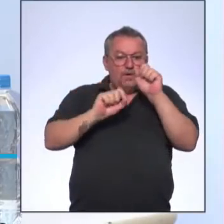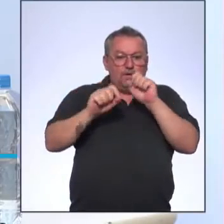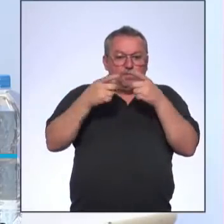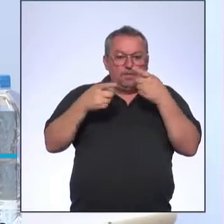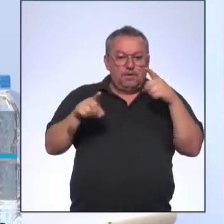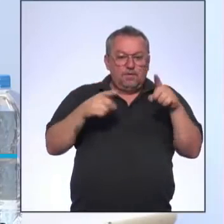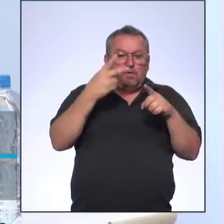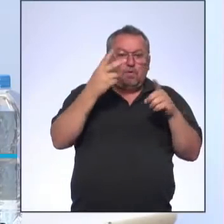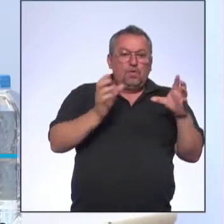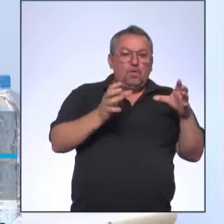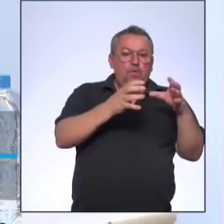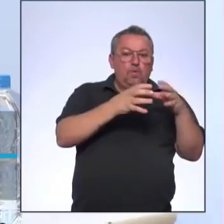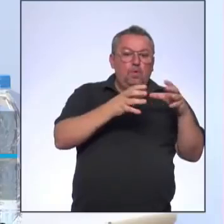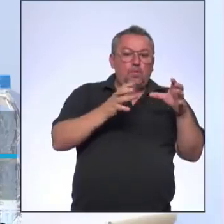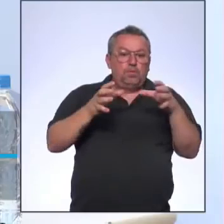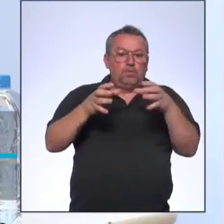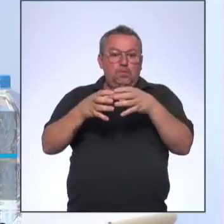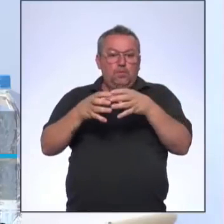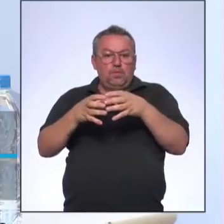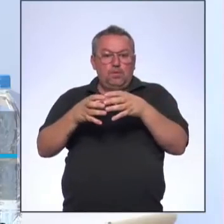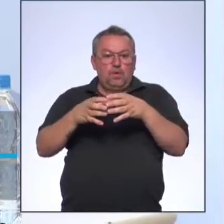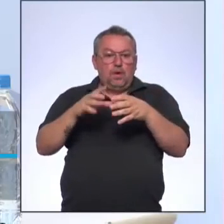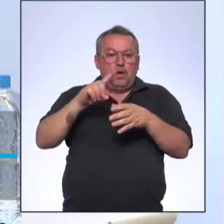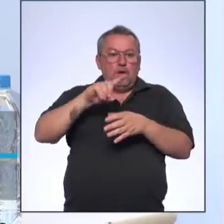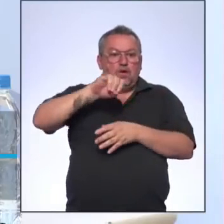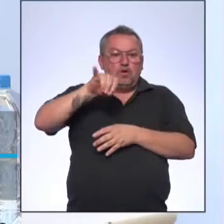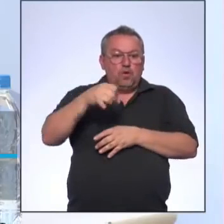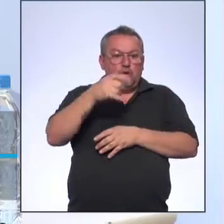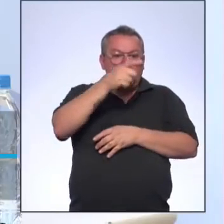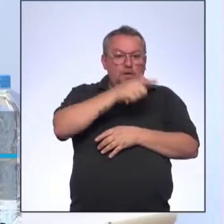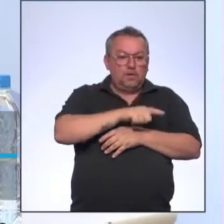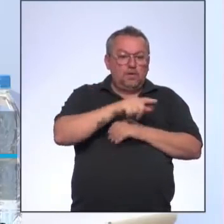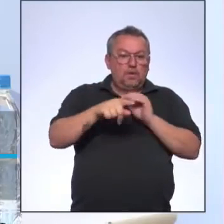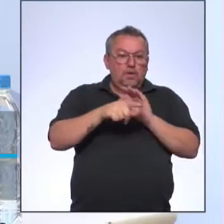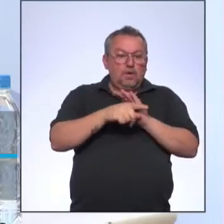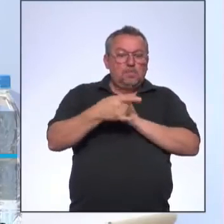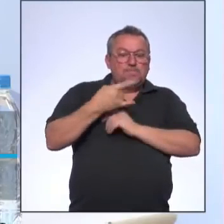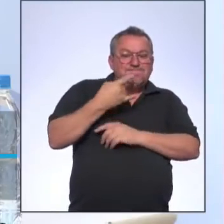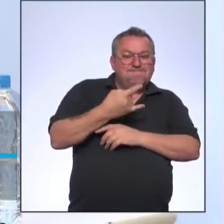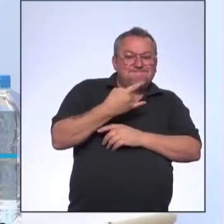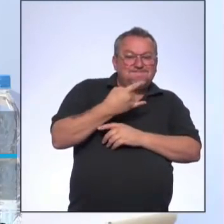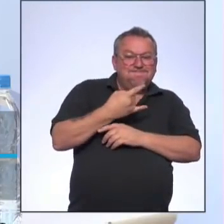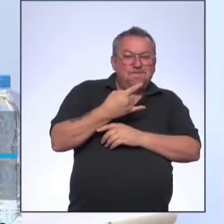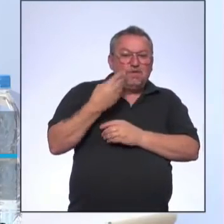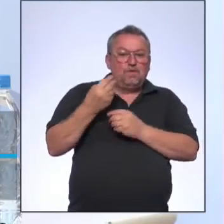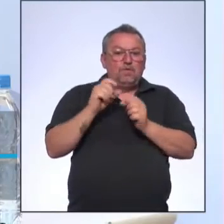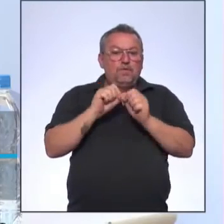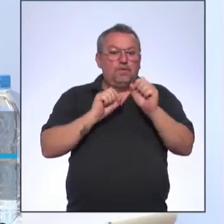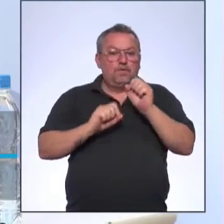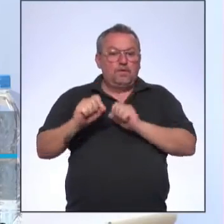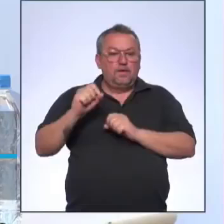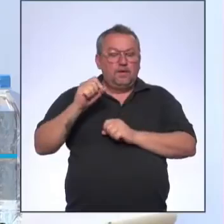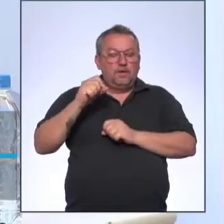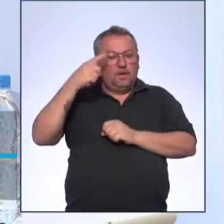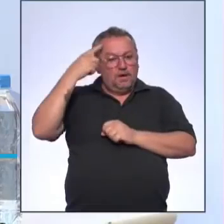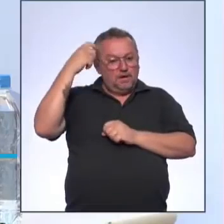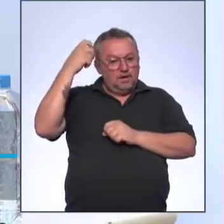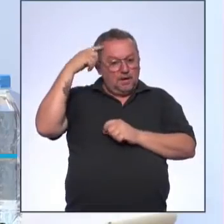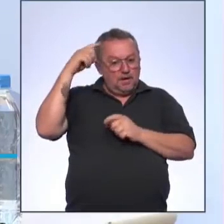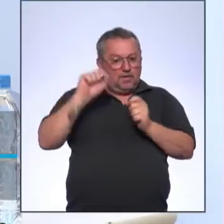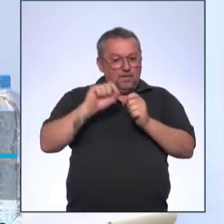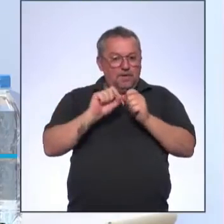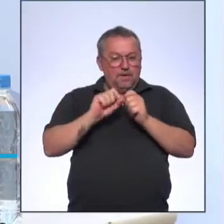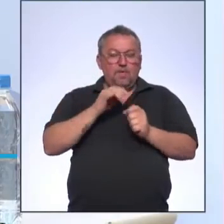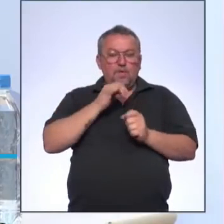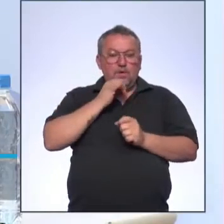grupos muito famosos. Um é de um DJ e outro de uma banda de heavy metal. Como que eles tiveram a ideia de produzir uma música?